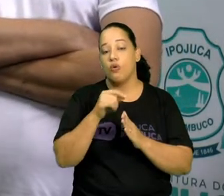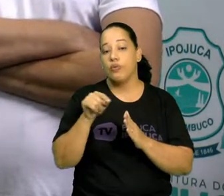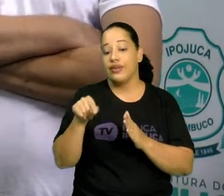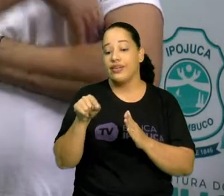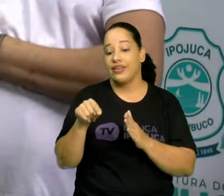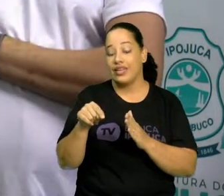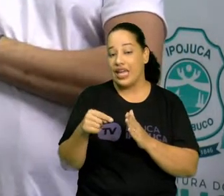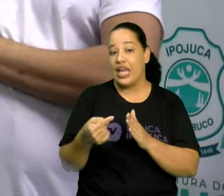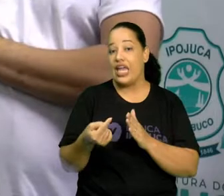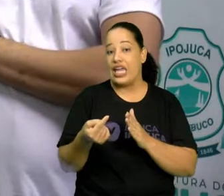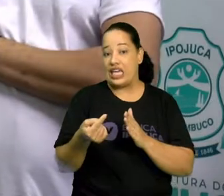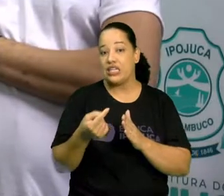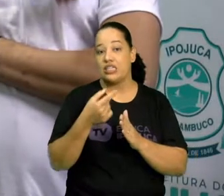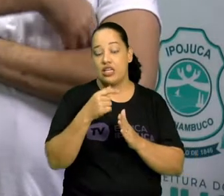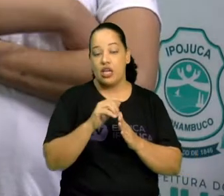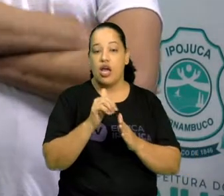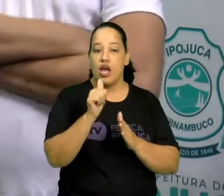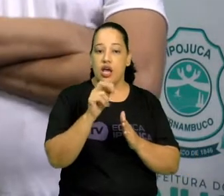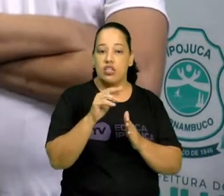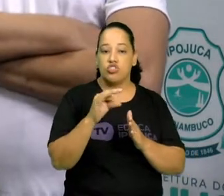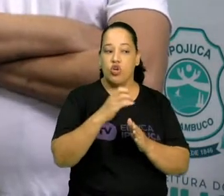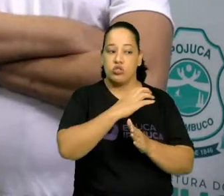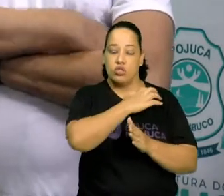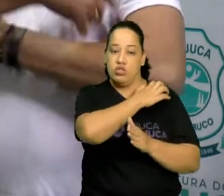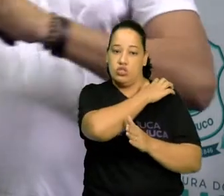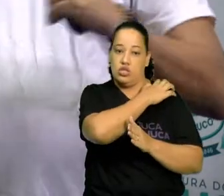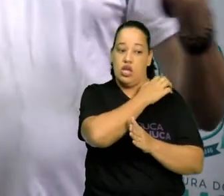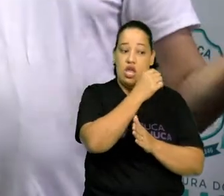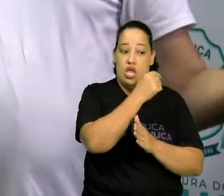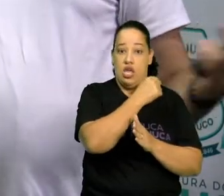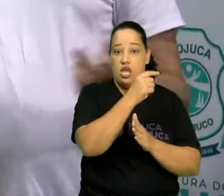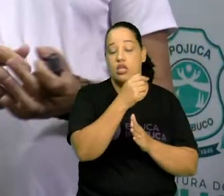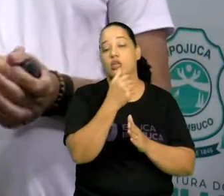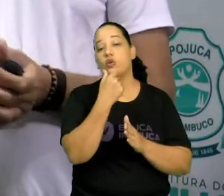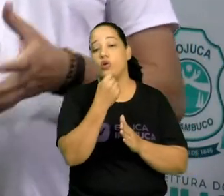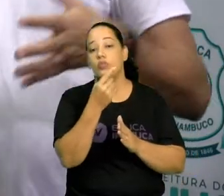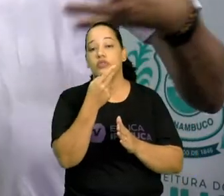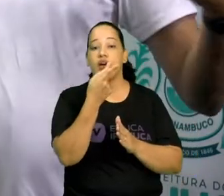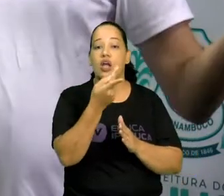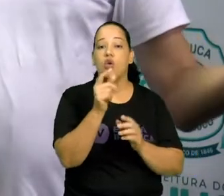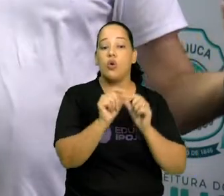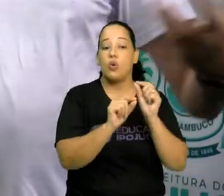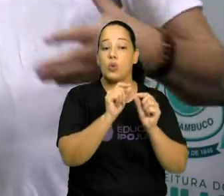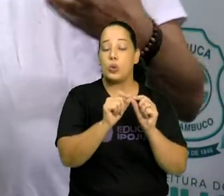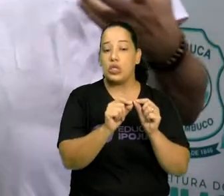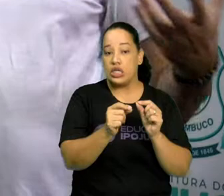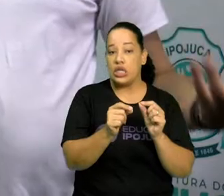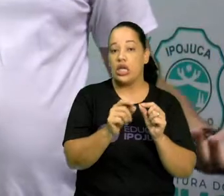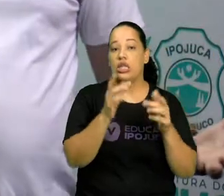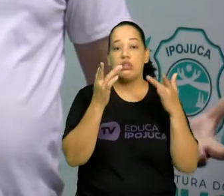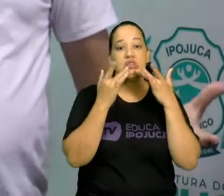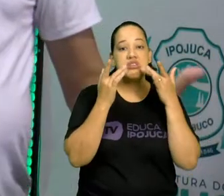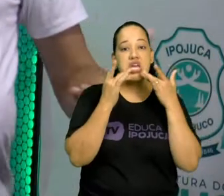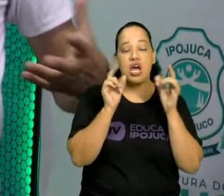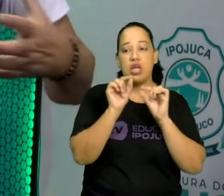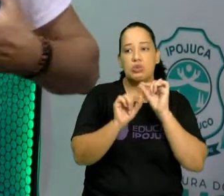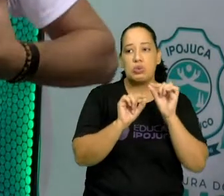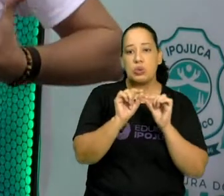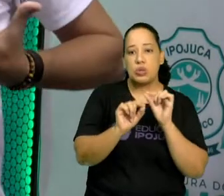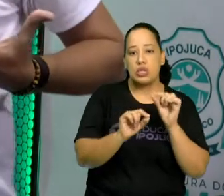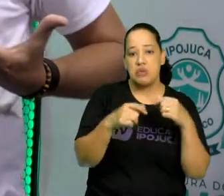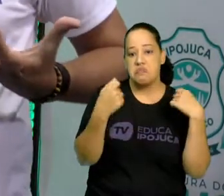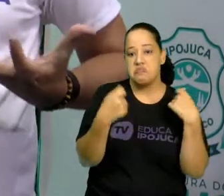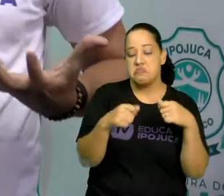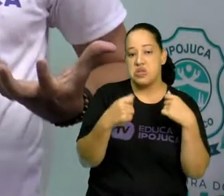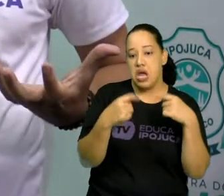deles tóteles grego atrás o filósofo que dizia que o teatro tinha que ser capaz tico O que é ser catártico